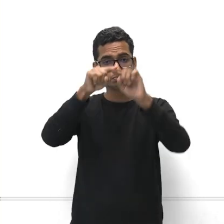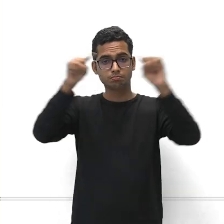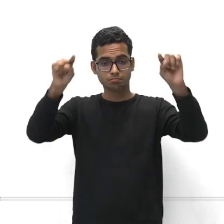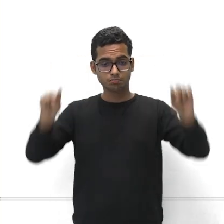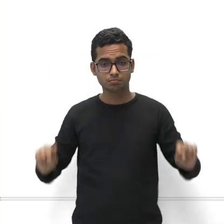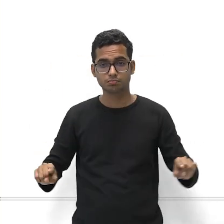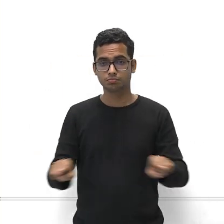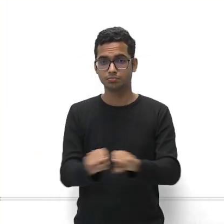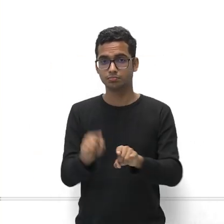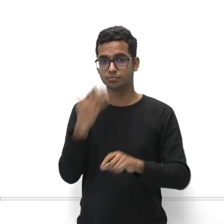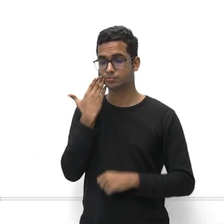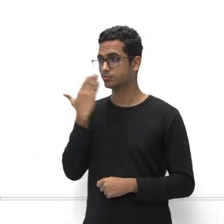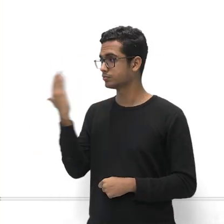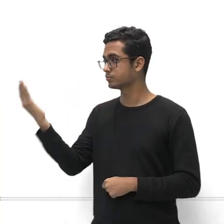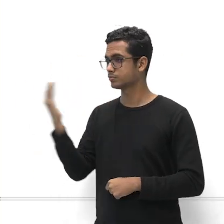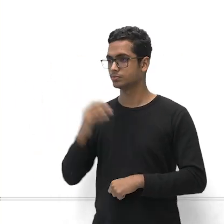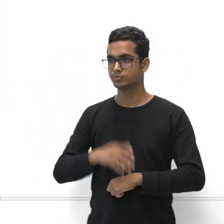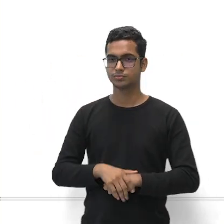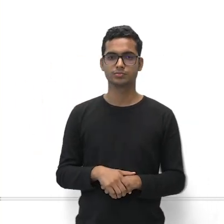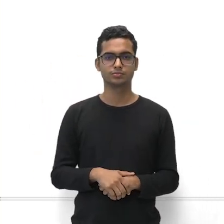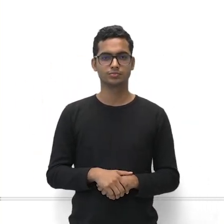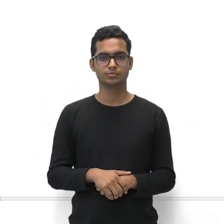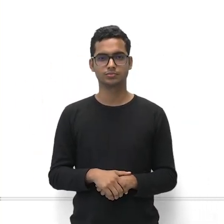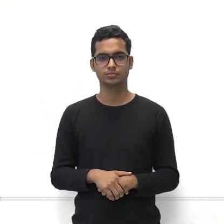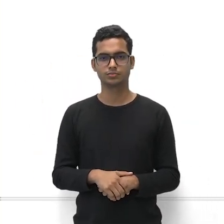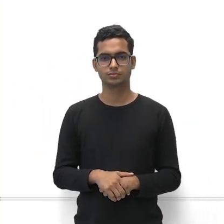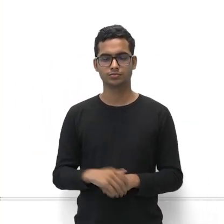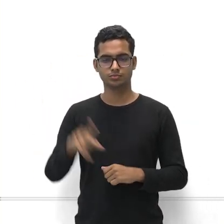com a régua e